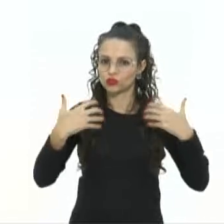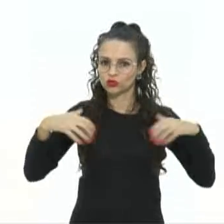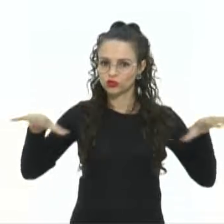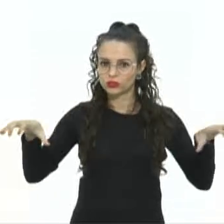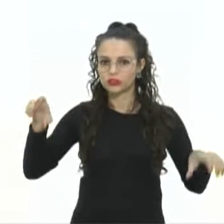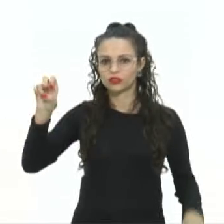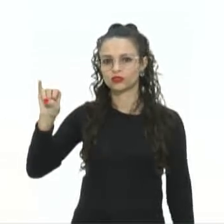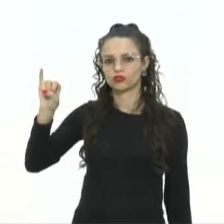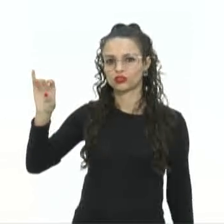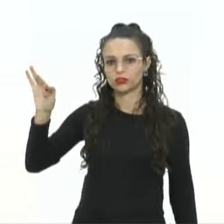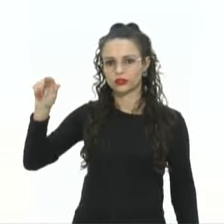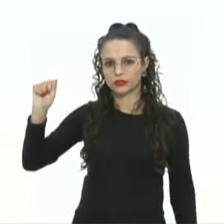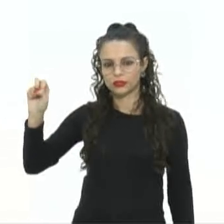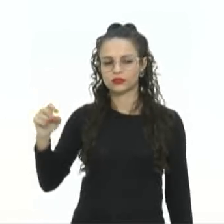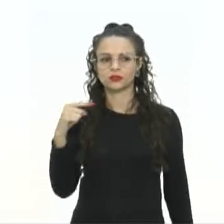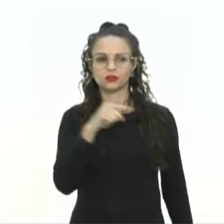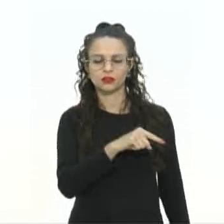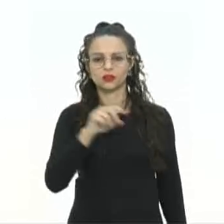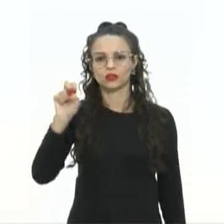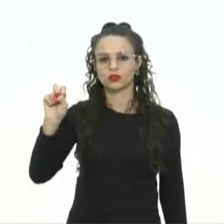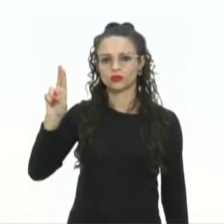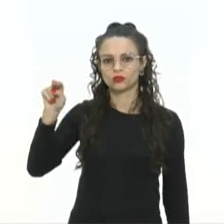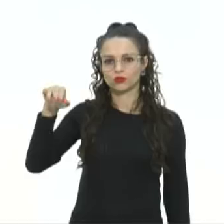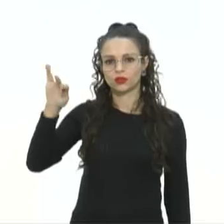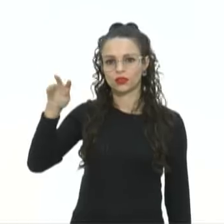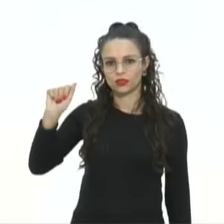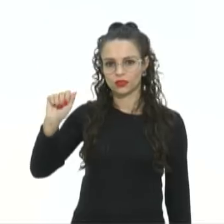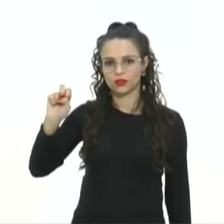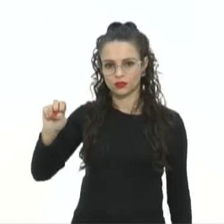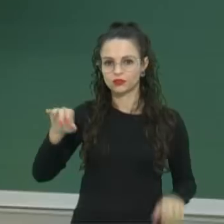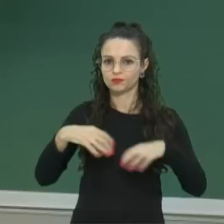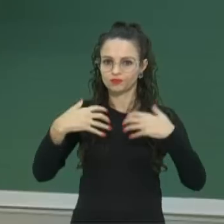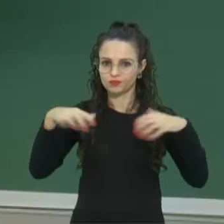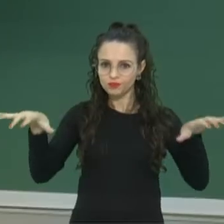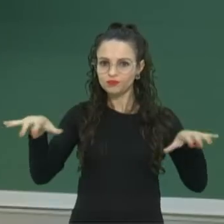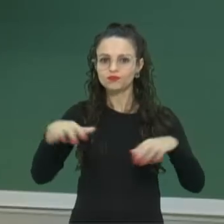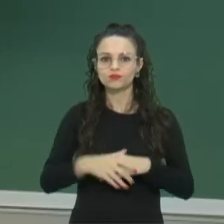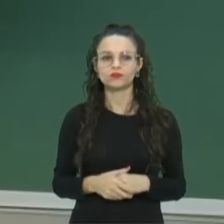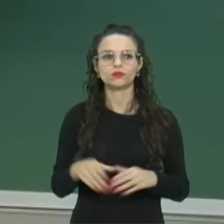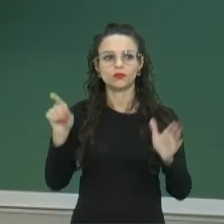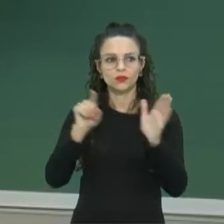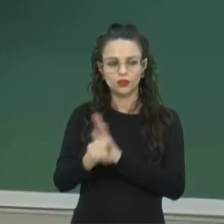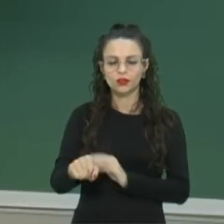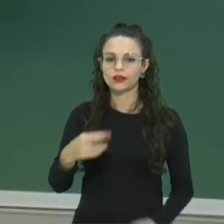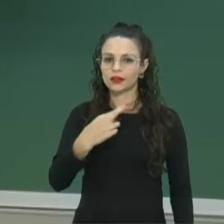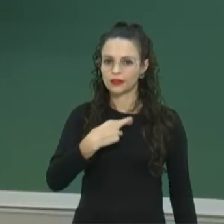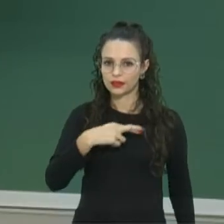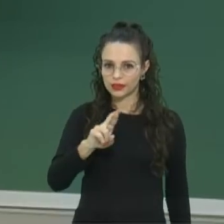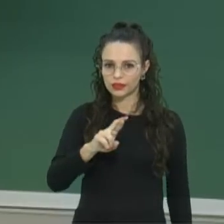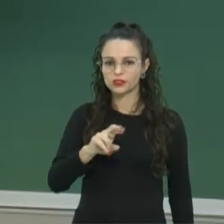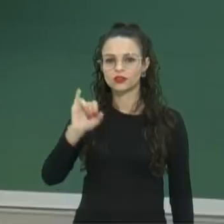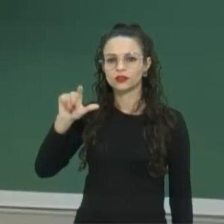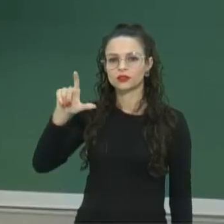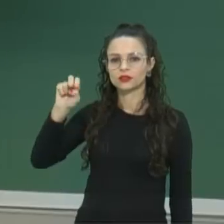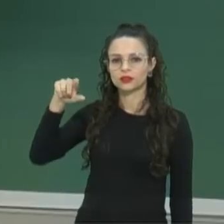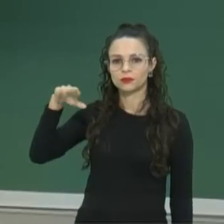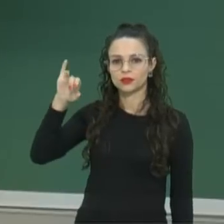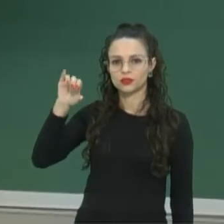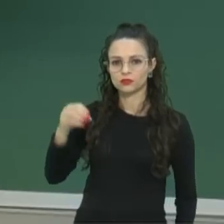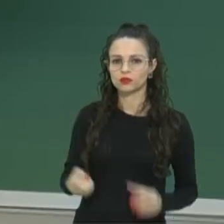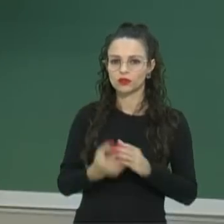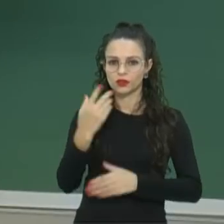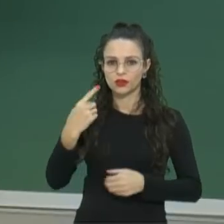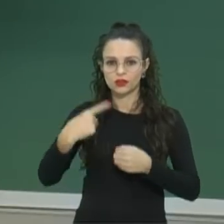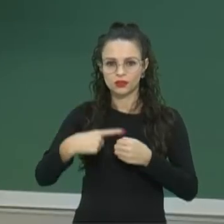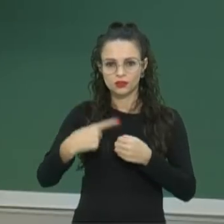os xiitas e os sunitas. Né? Então vamos ao quiz. A religião do islamismo foi fundada em Meca, na